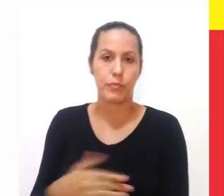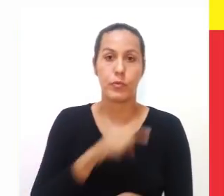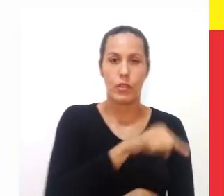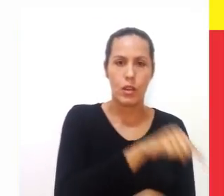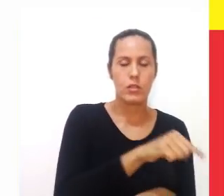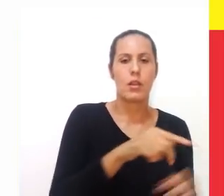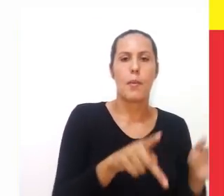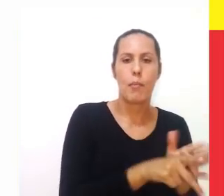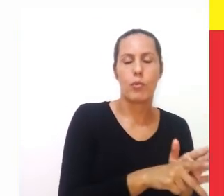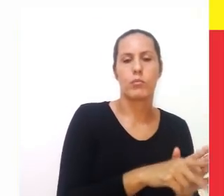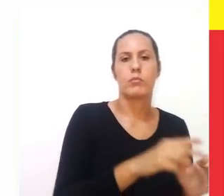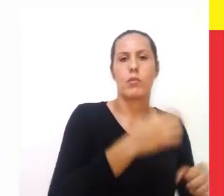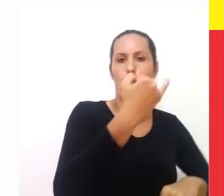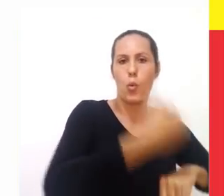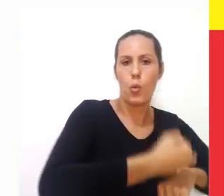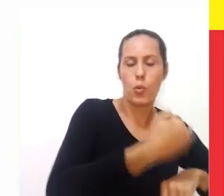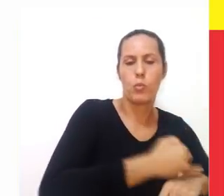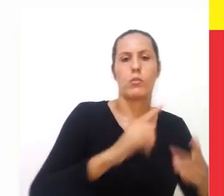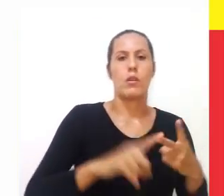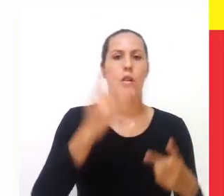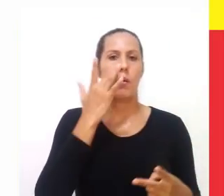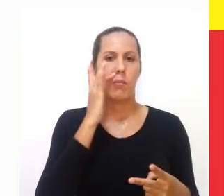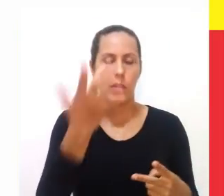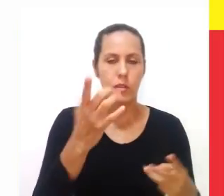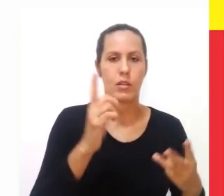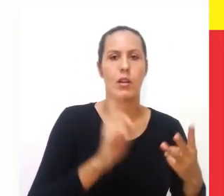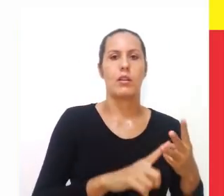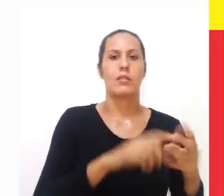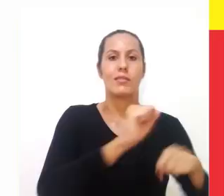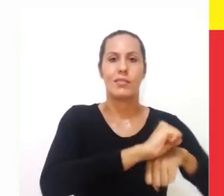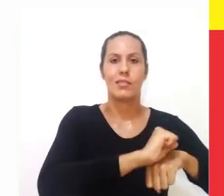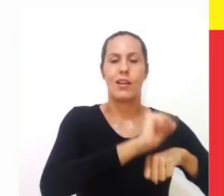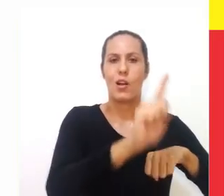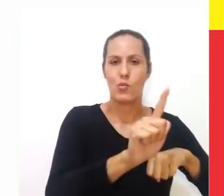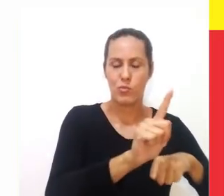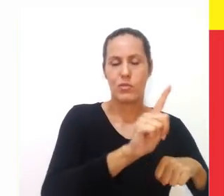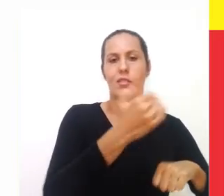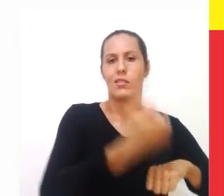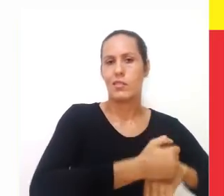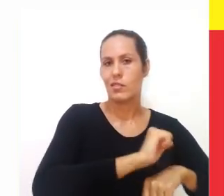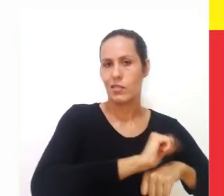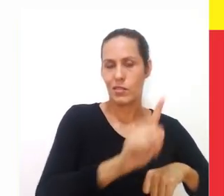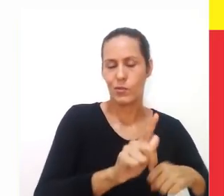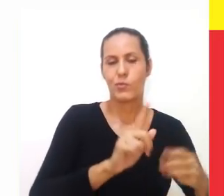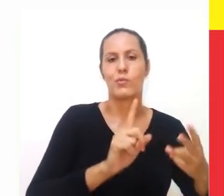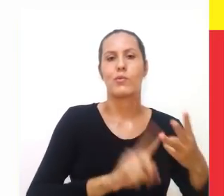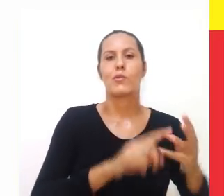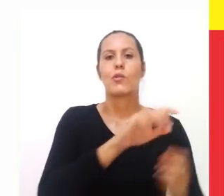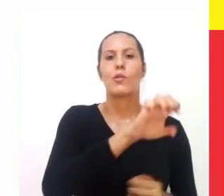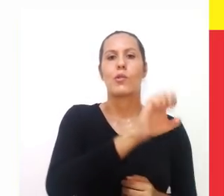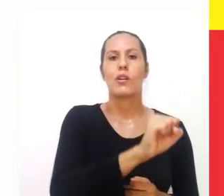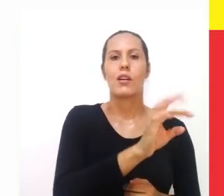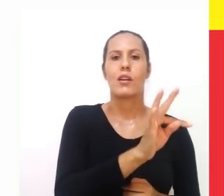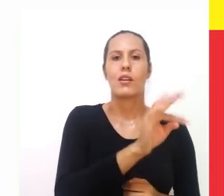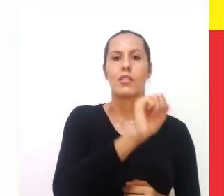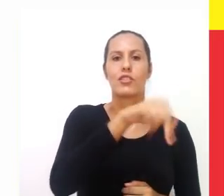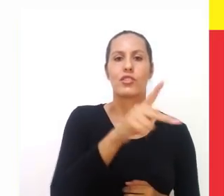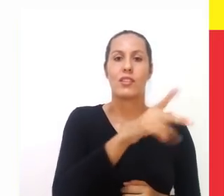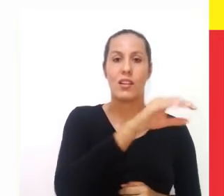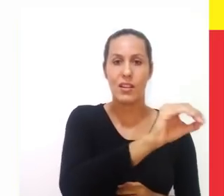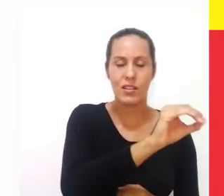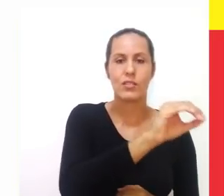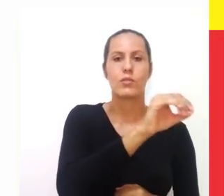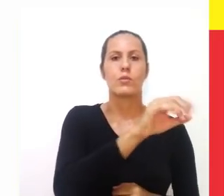são os metais, o ouro, o cobre, o alumínio, o estanho. Aí na imagem aí, a gente tem aqueles